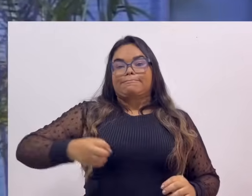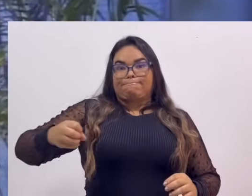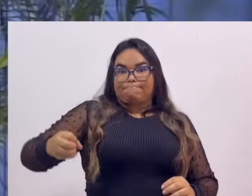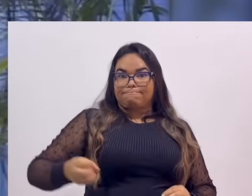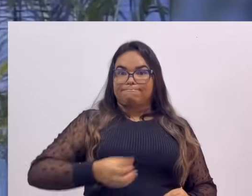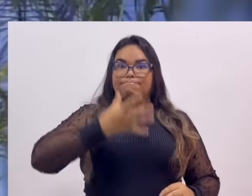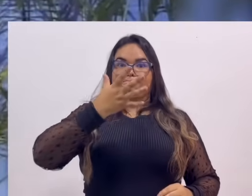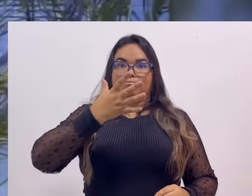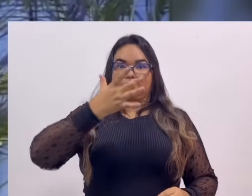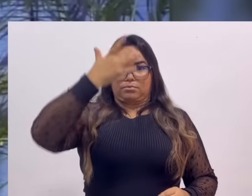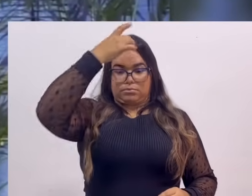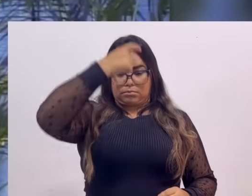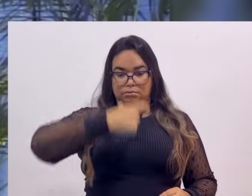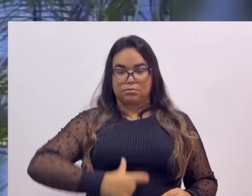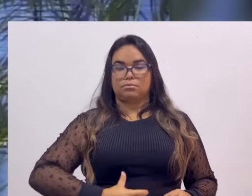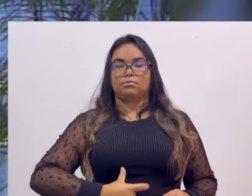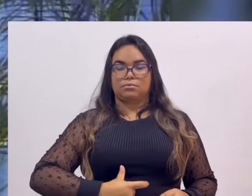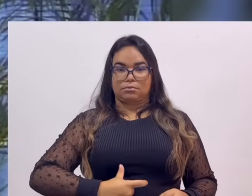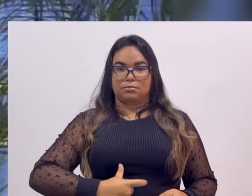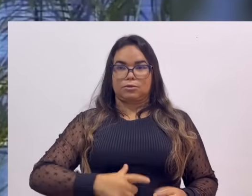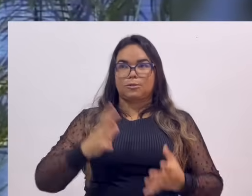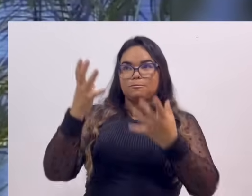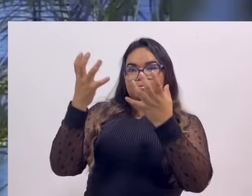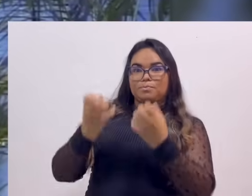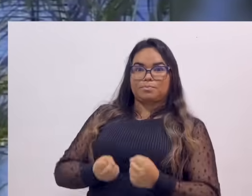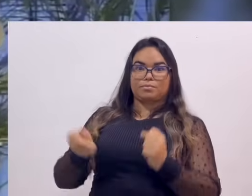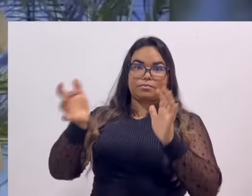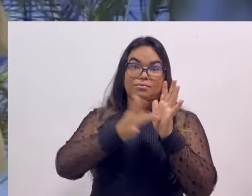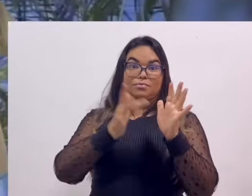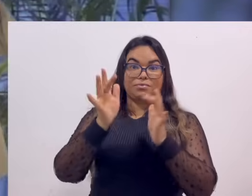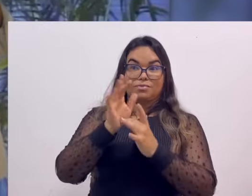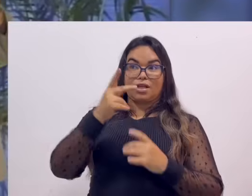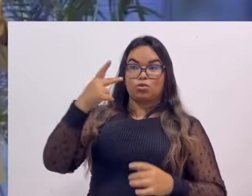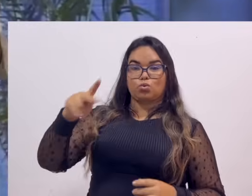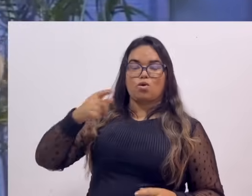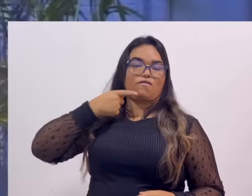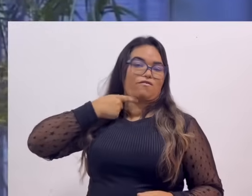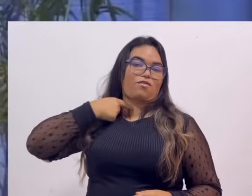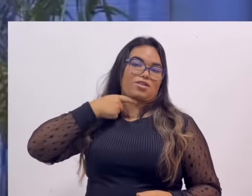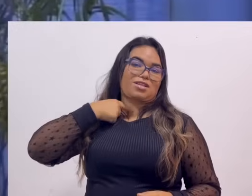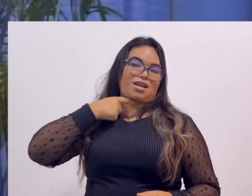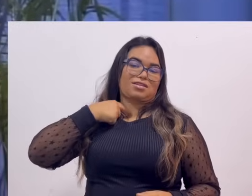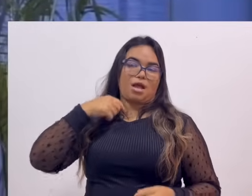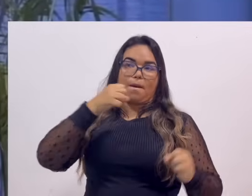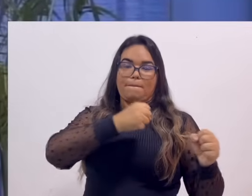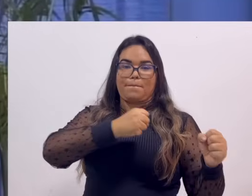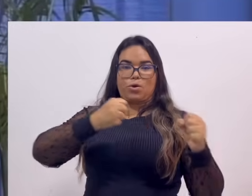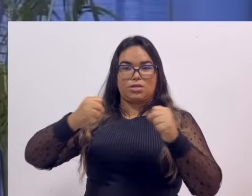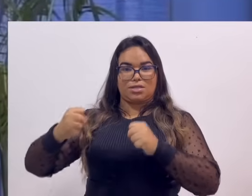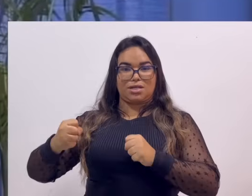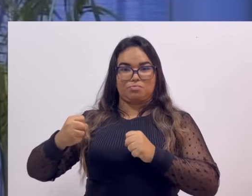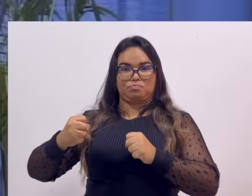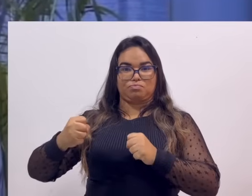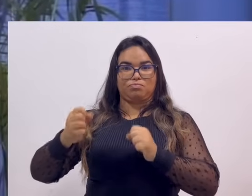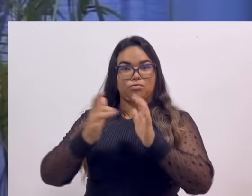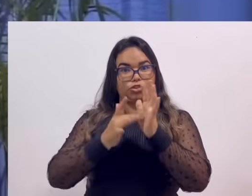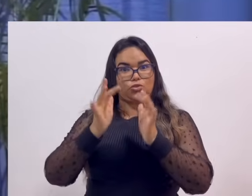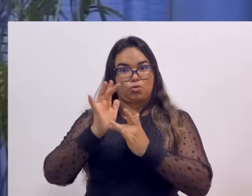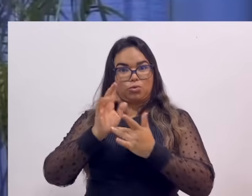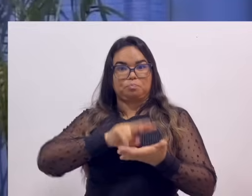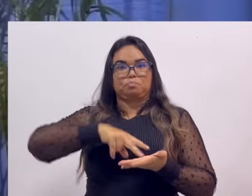deve renascer da morte em Cristo por meio do seu poder e da sua ressurreição.